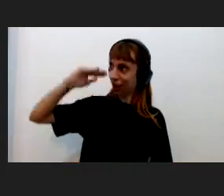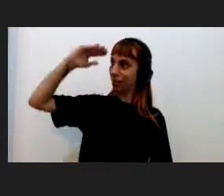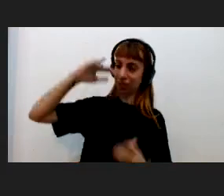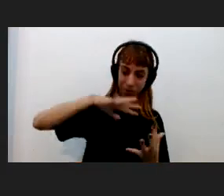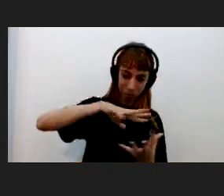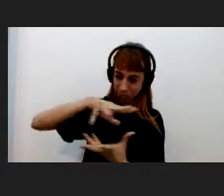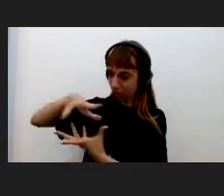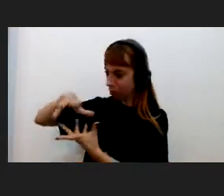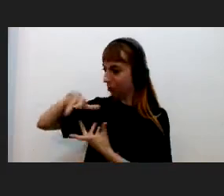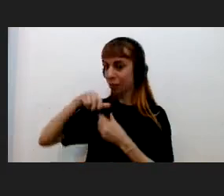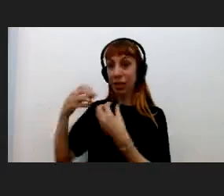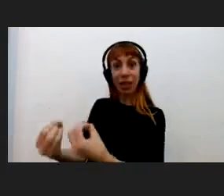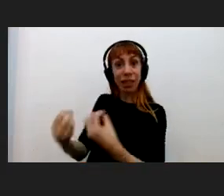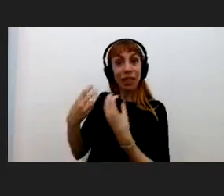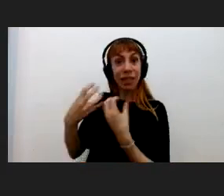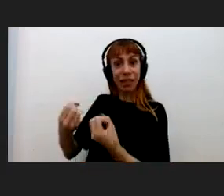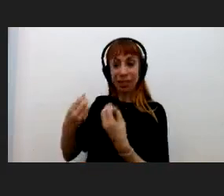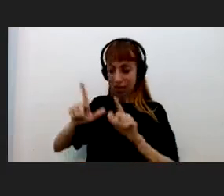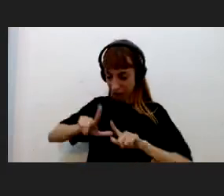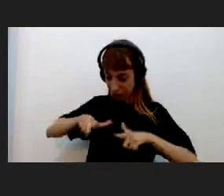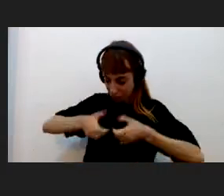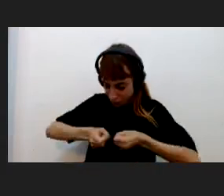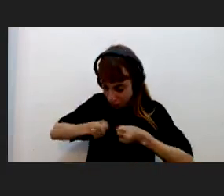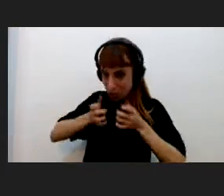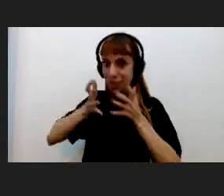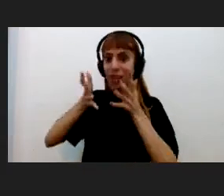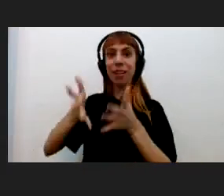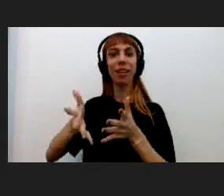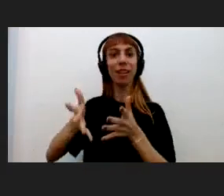pensar de determinadas maneiras.